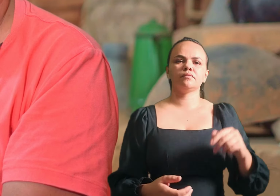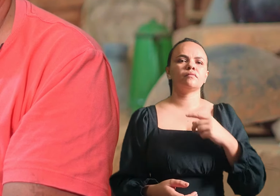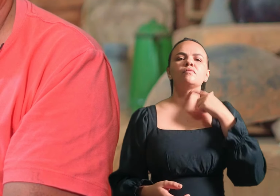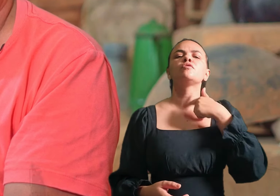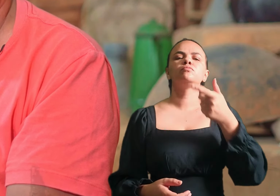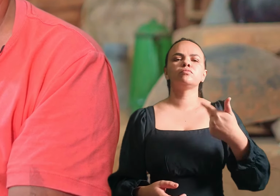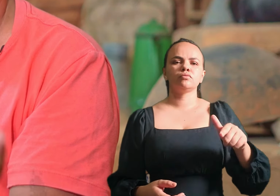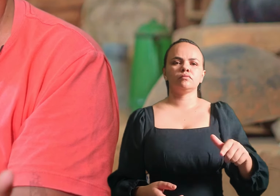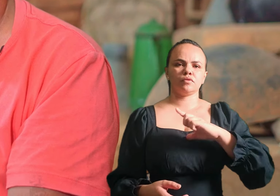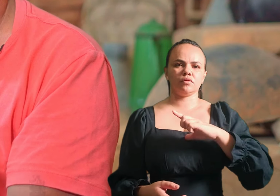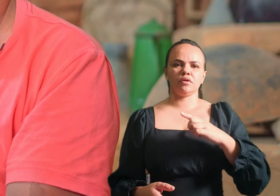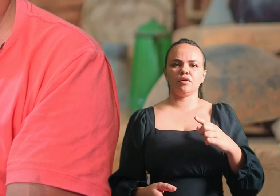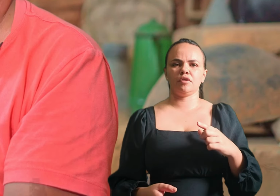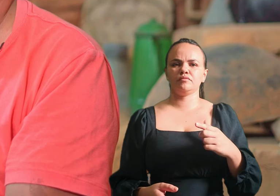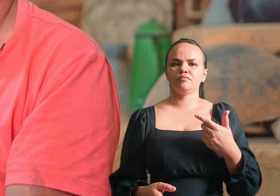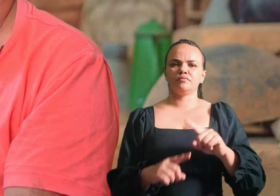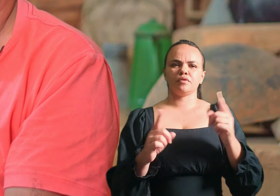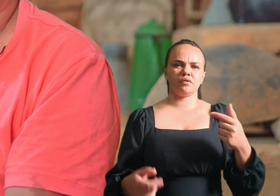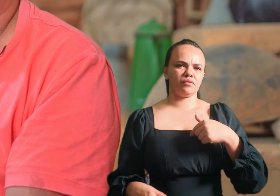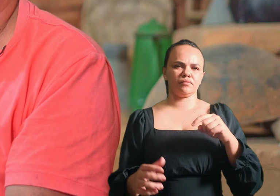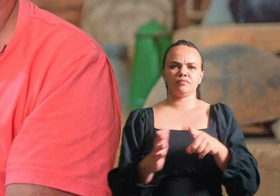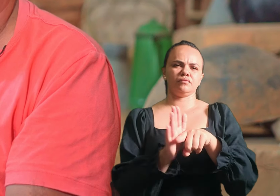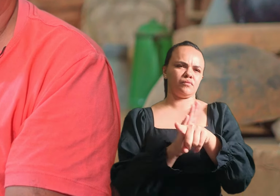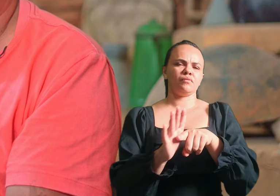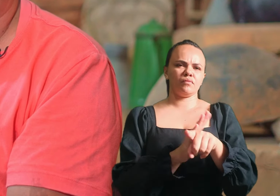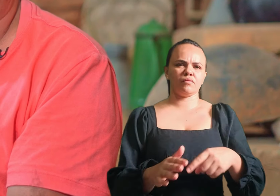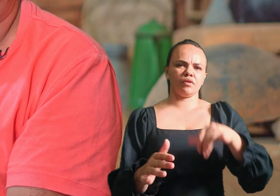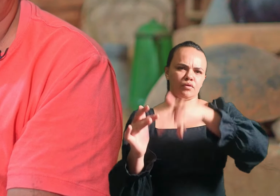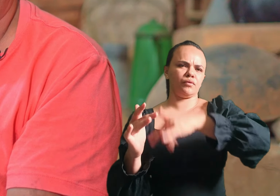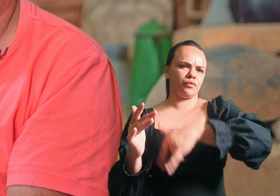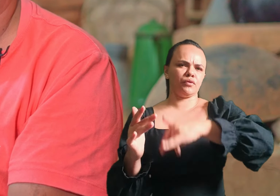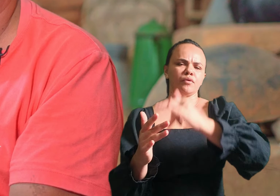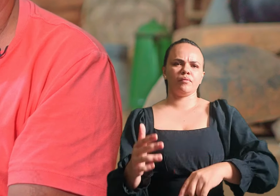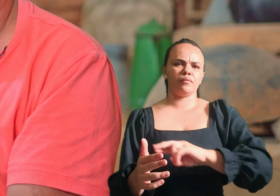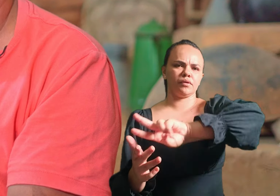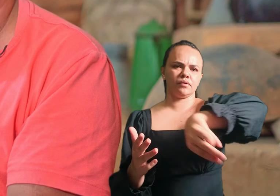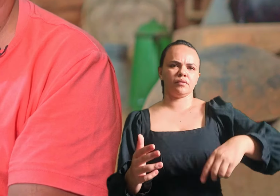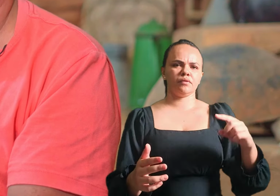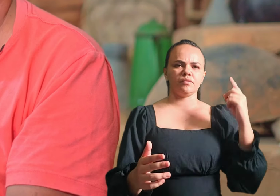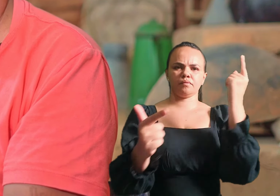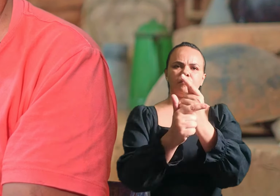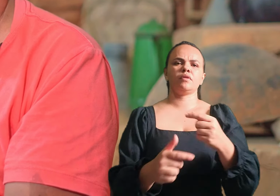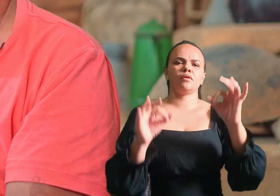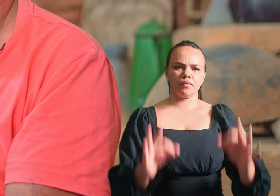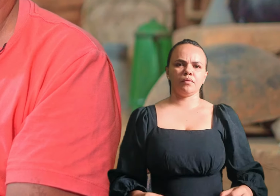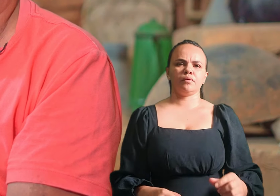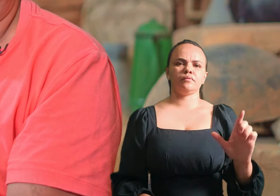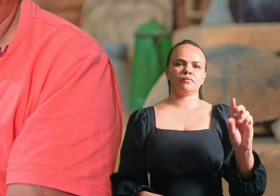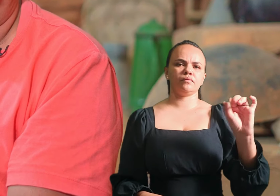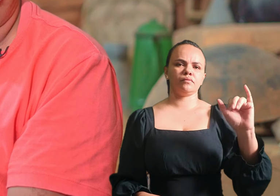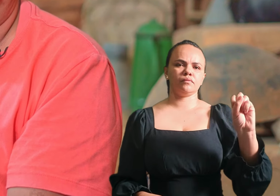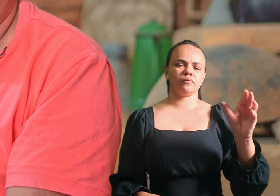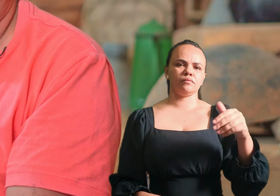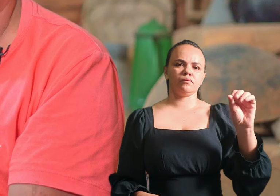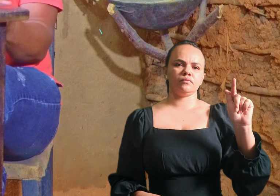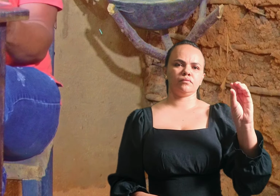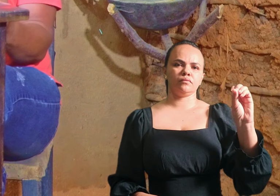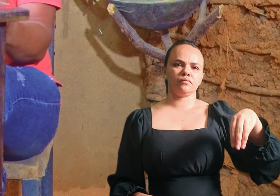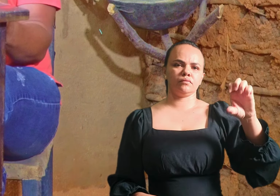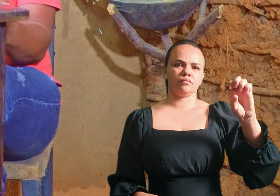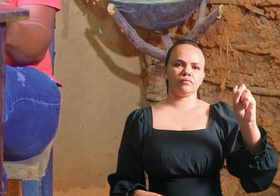eu eu pelas análises que eu fiz de documentos Luiz Gomes foi o fundador agora tem um detalhe se ele foi de Medeiros